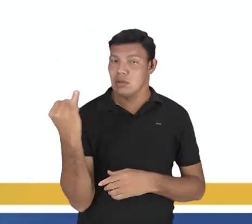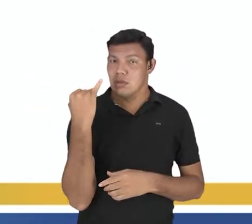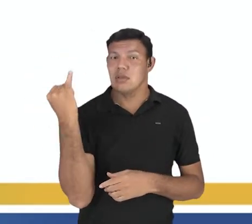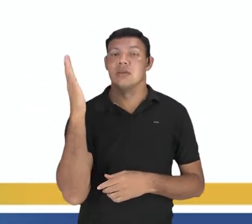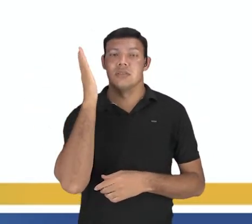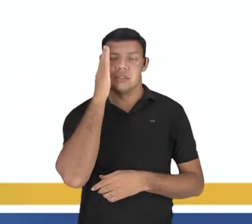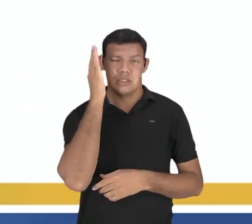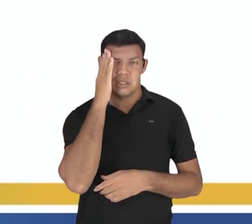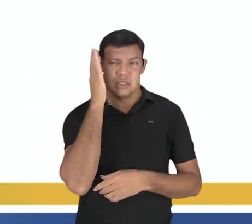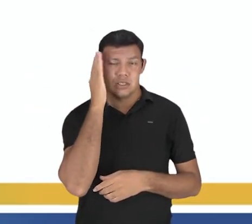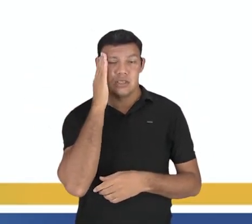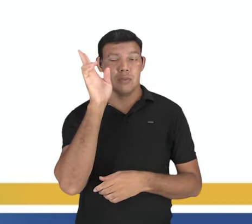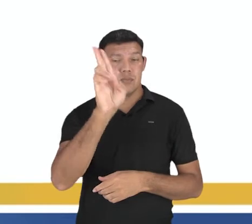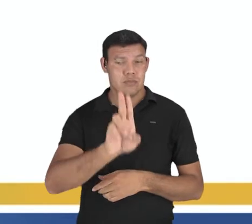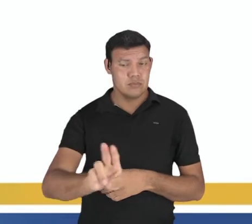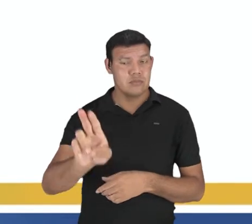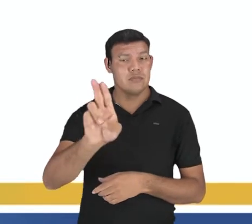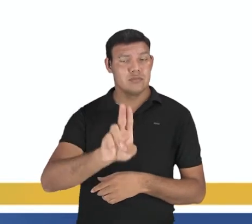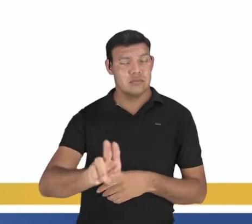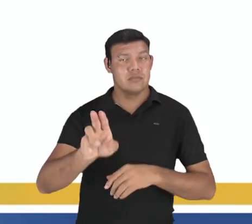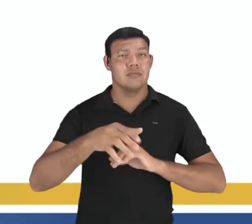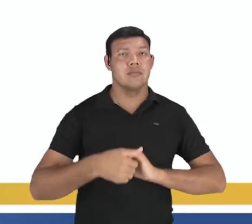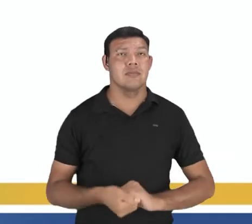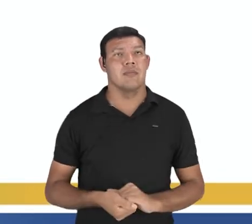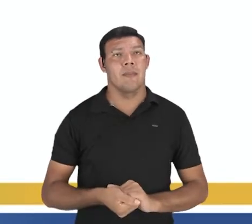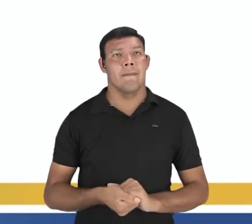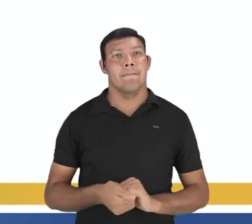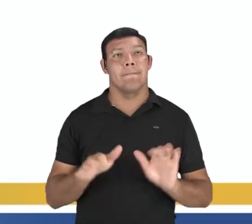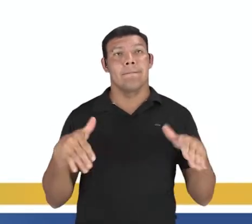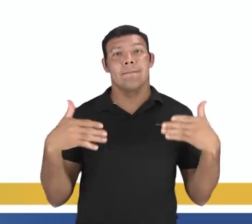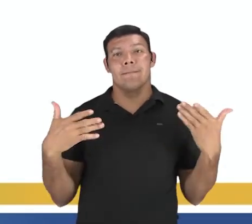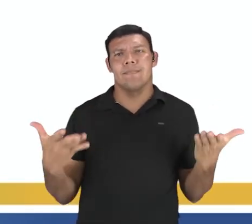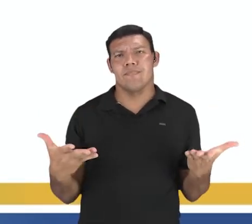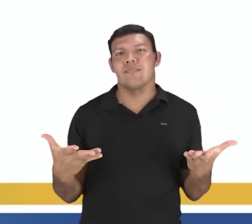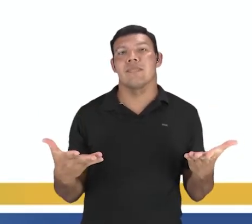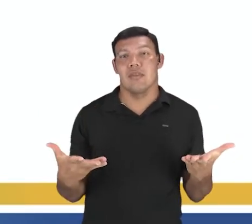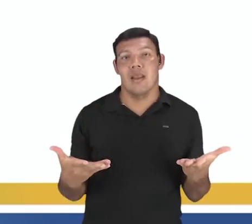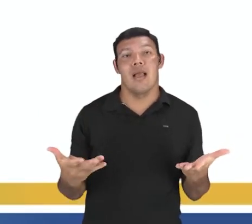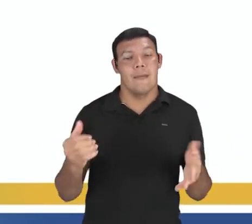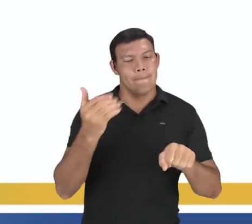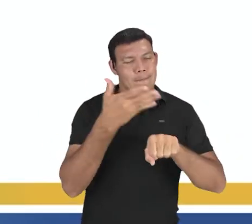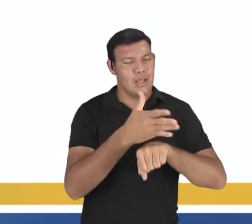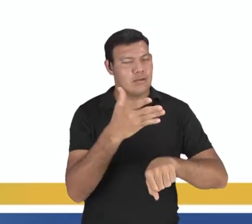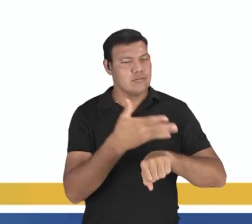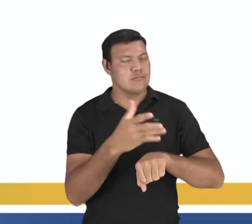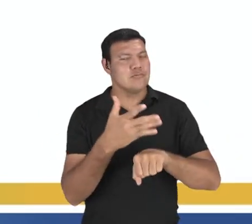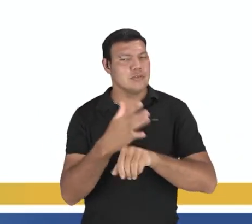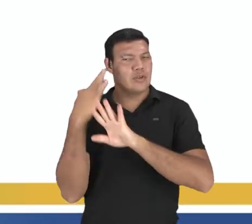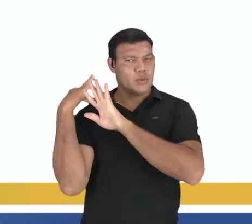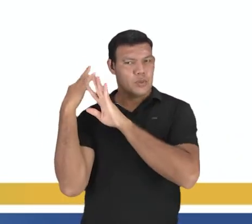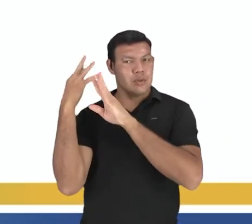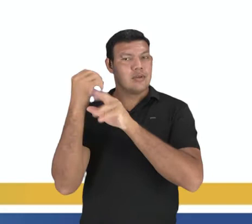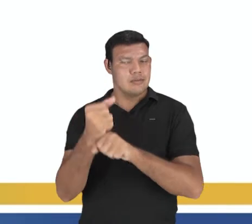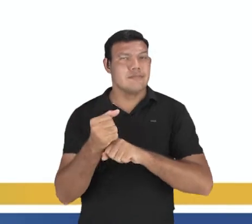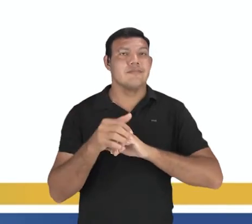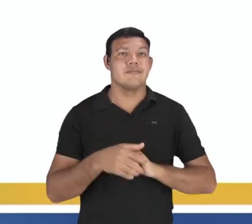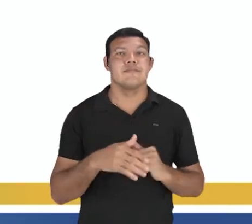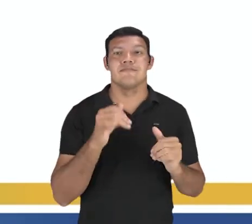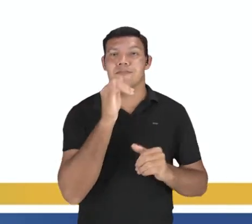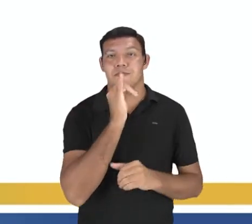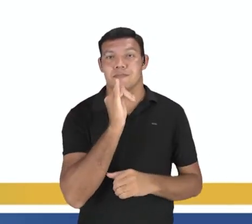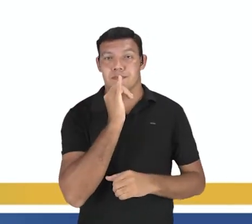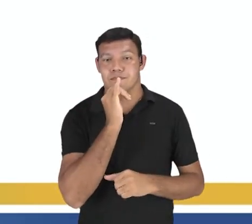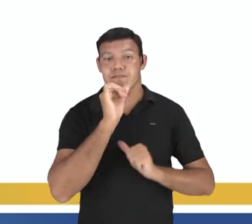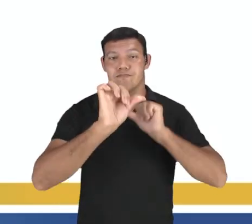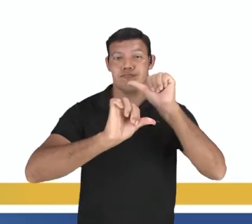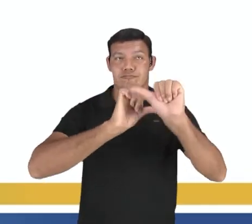que você saiba como fazer Tá bom então vamos praticar né para relembrar por exemplo